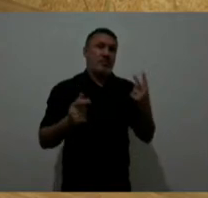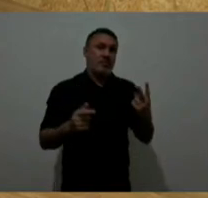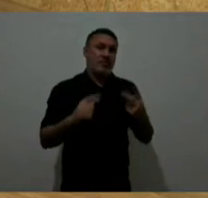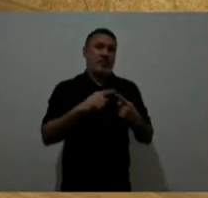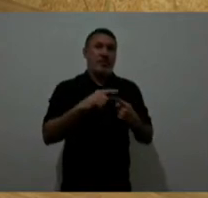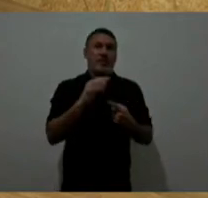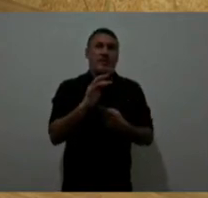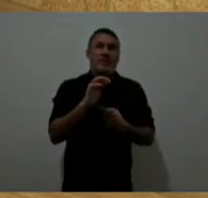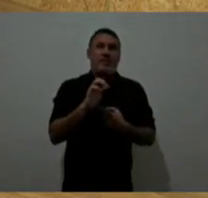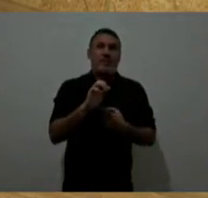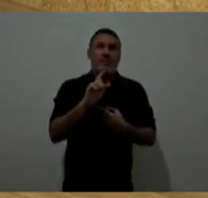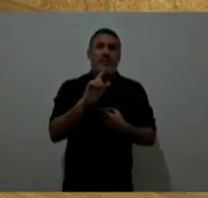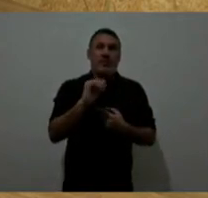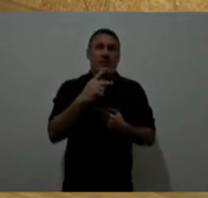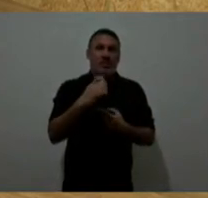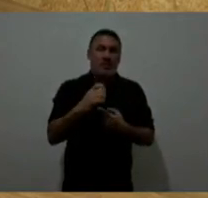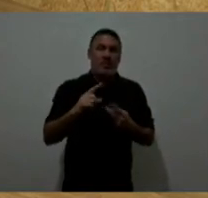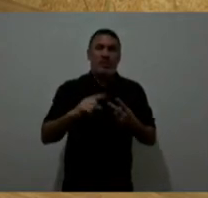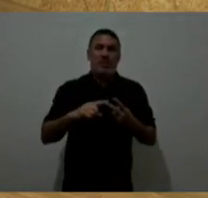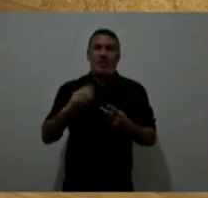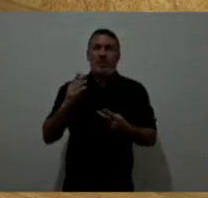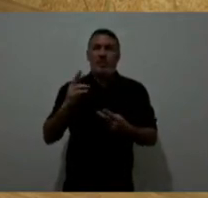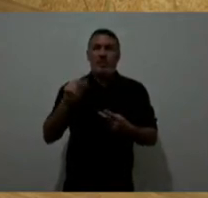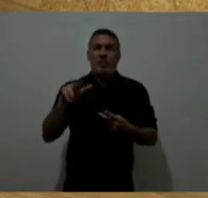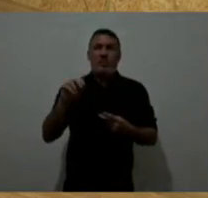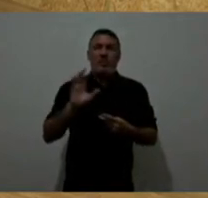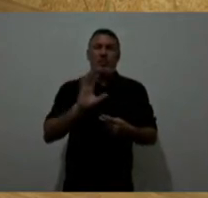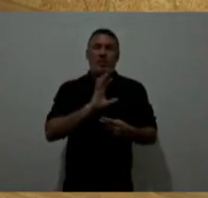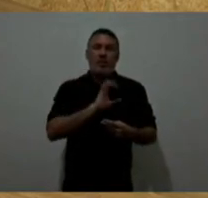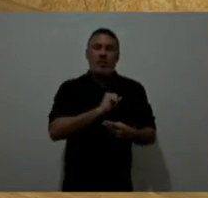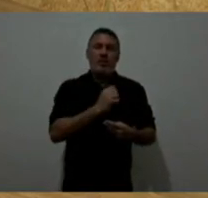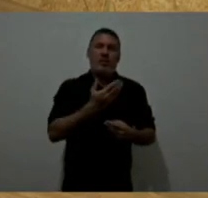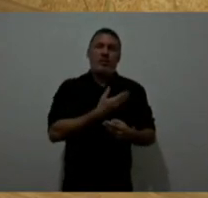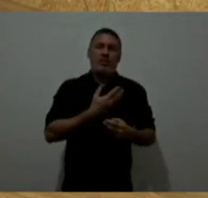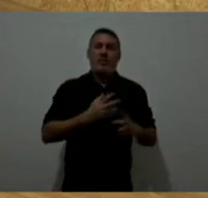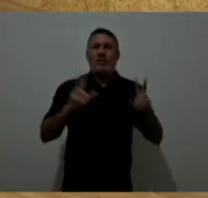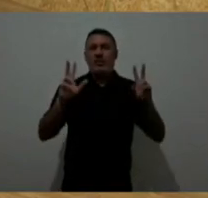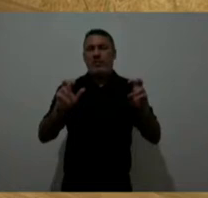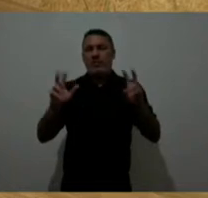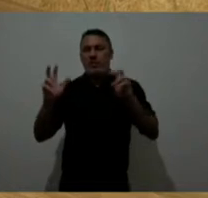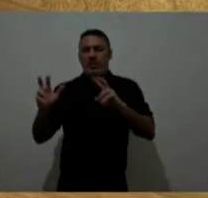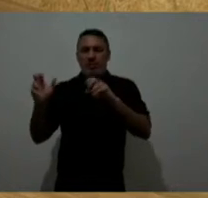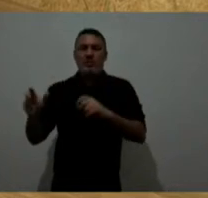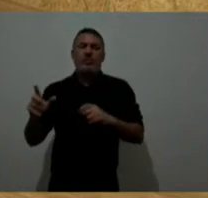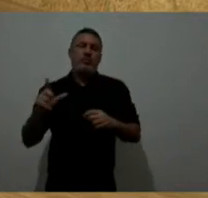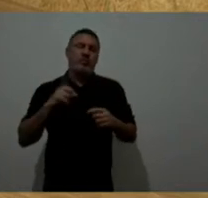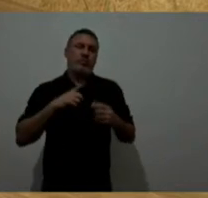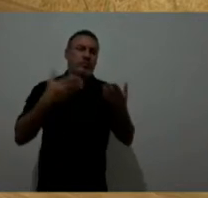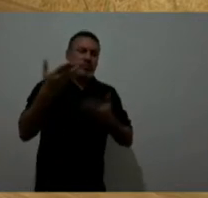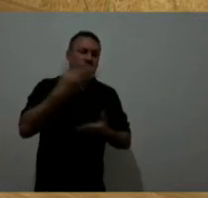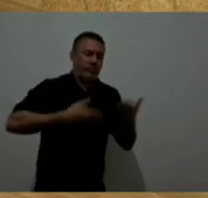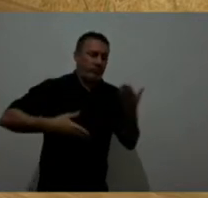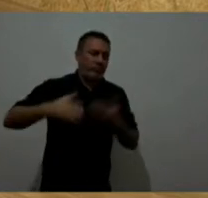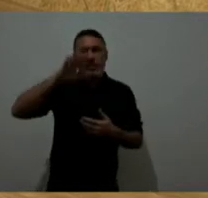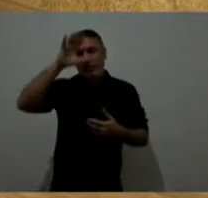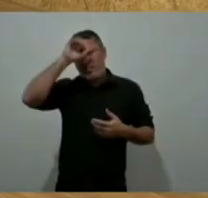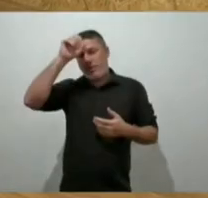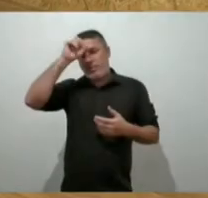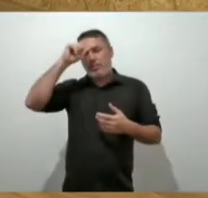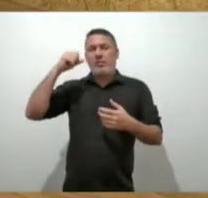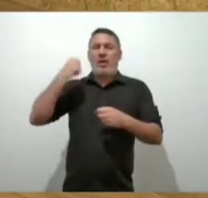Bruno, são dois grandes amigos apaixonados pelo tema, então é um prazer estar aqui para tentar dividir um pouco o que a gente aprendeu nos últimos anos e aprender com vocês